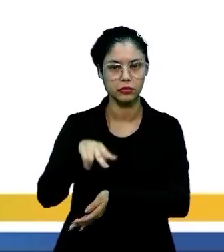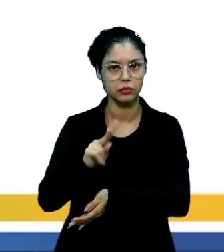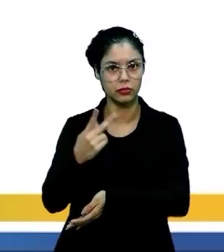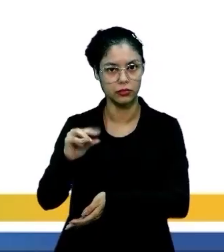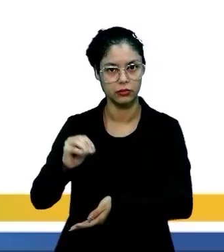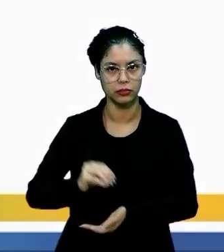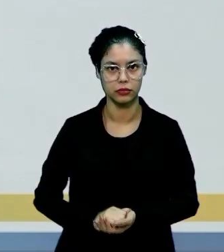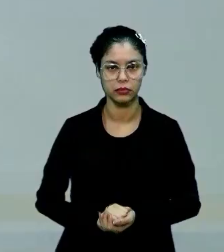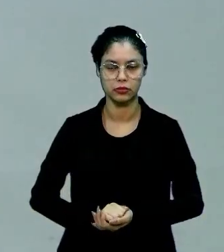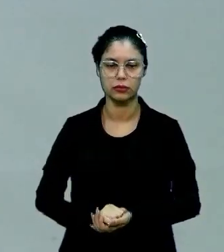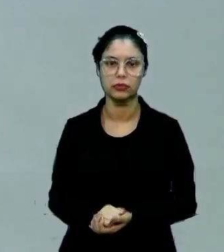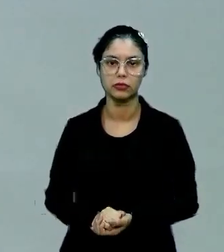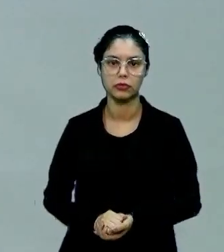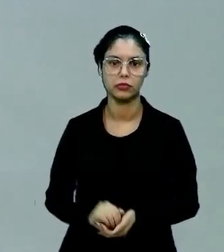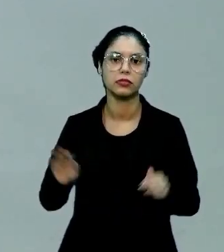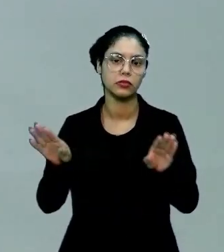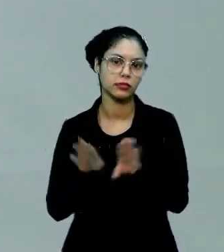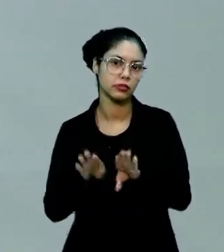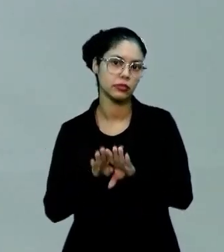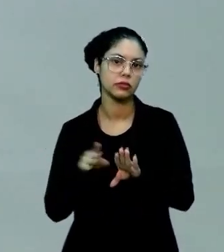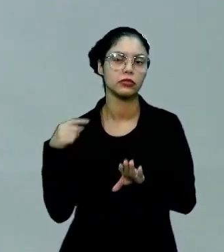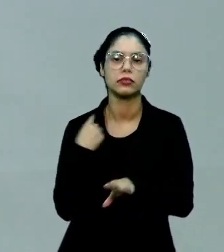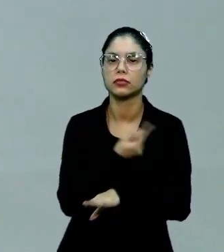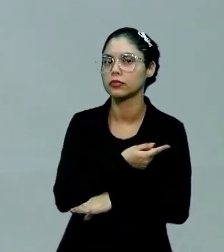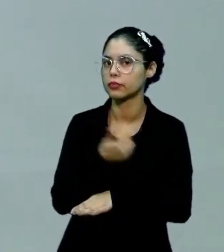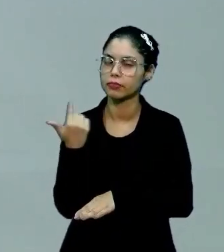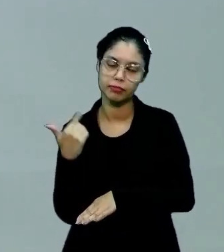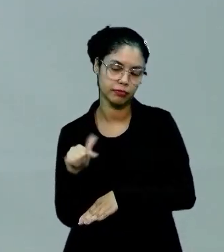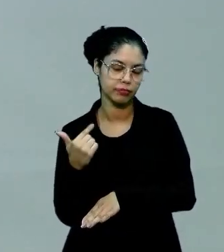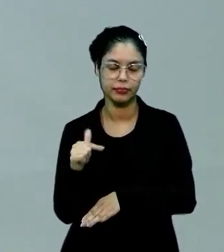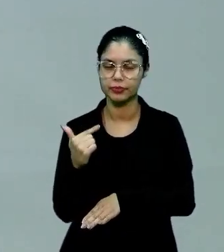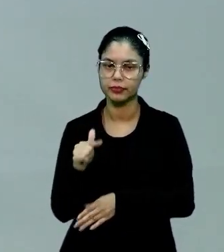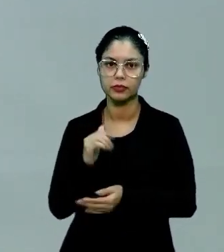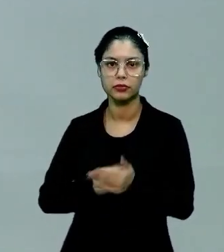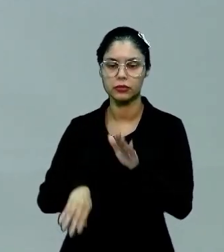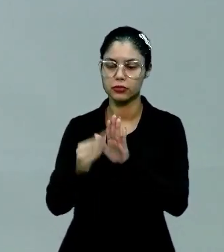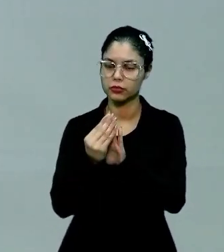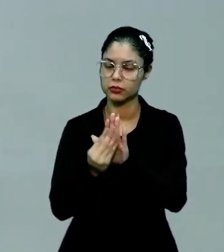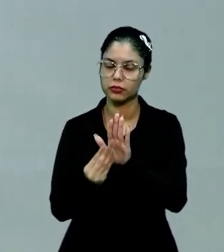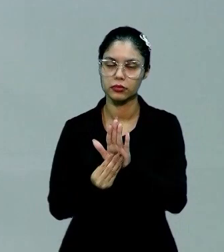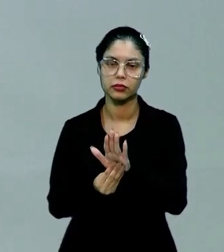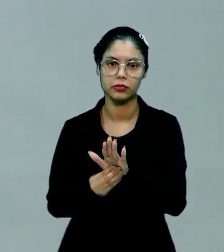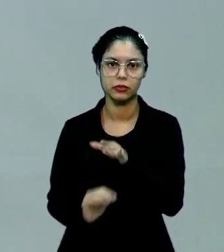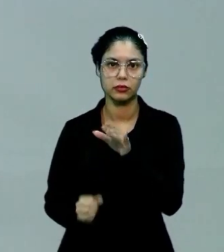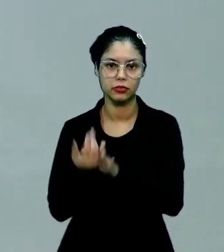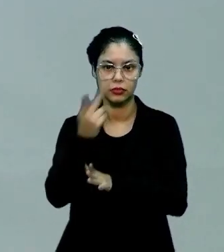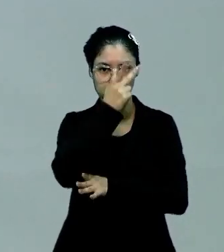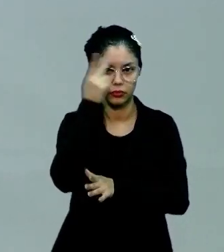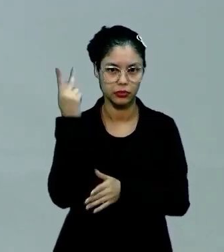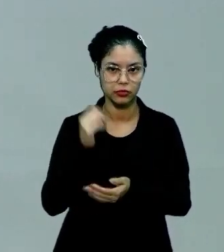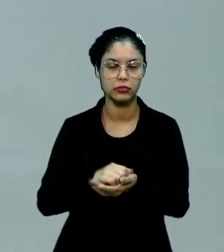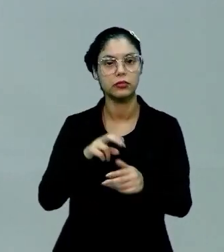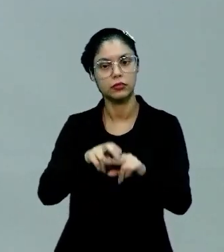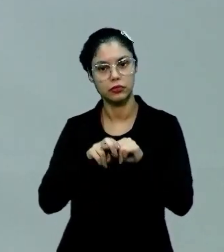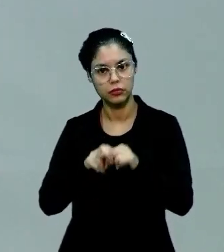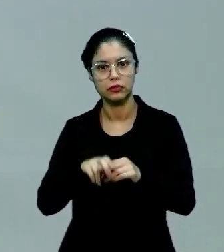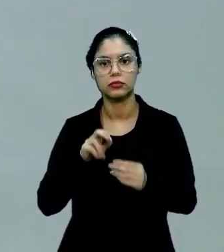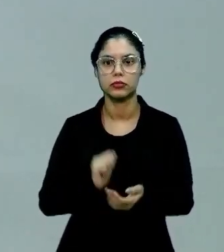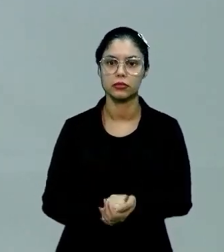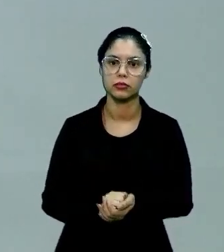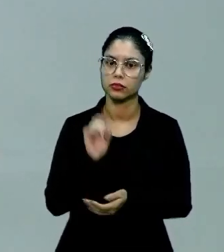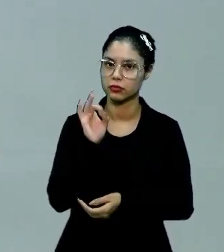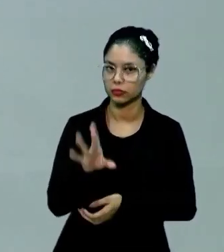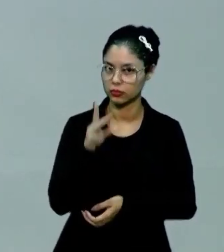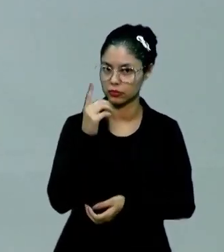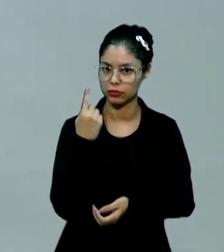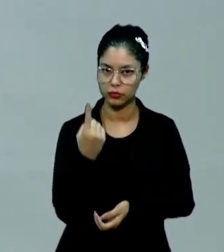hop. Também nós não temos dados que se referem à criatividade dessas pessoas, portanto, apenas